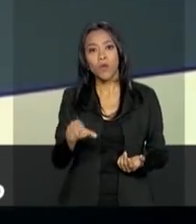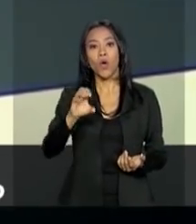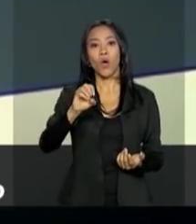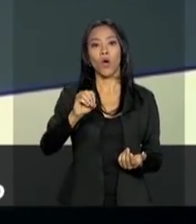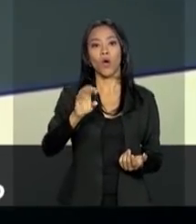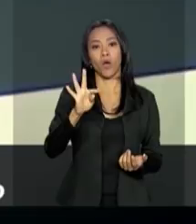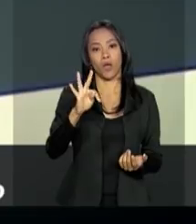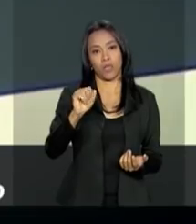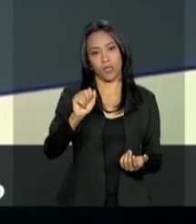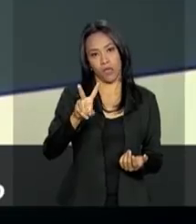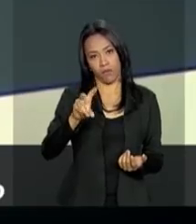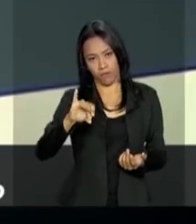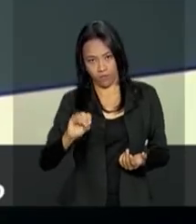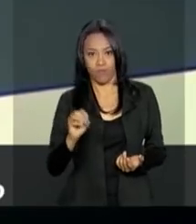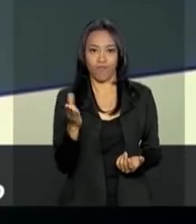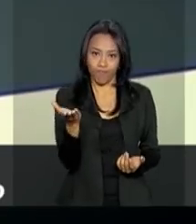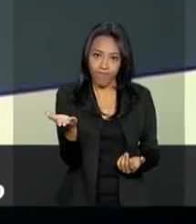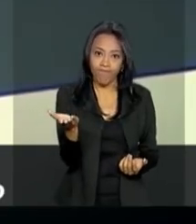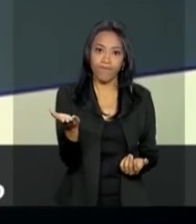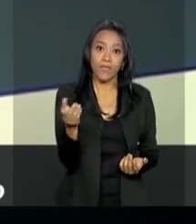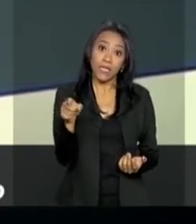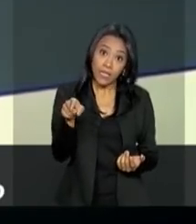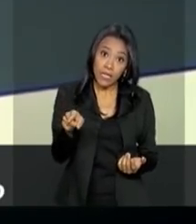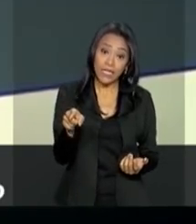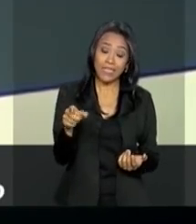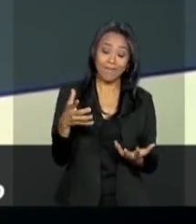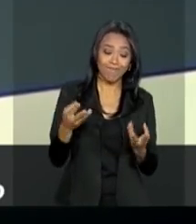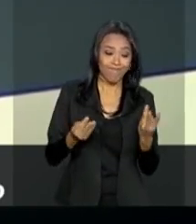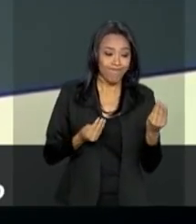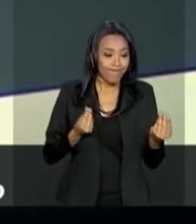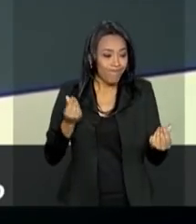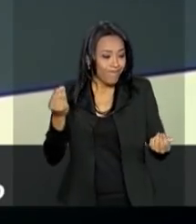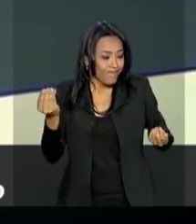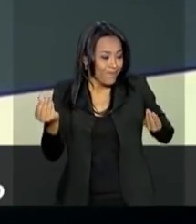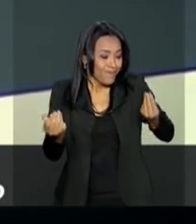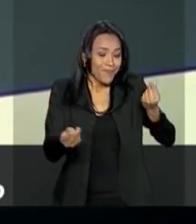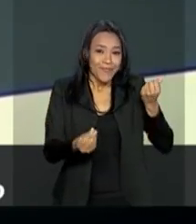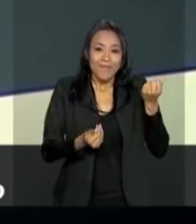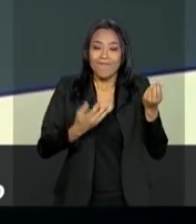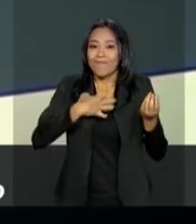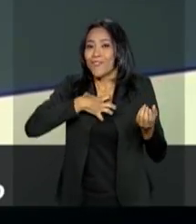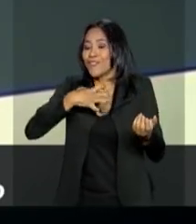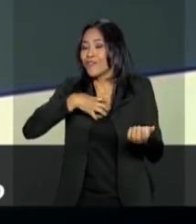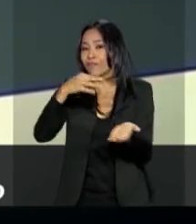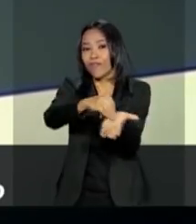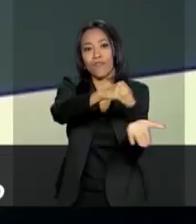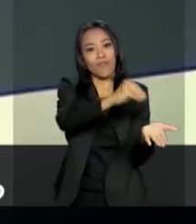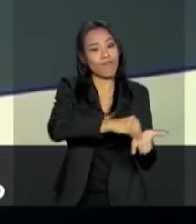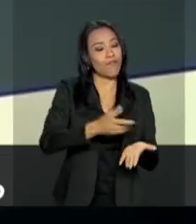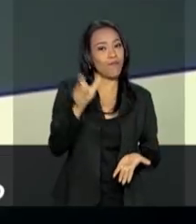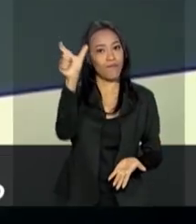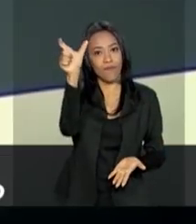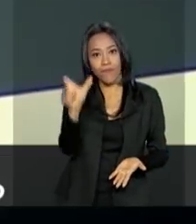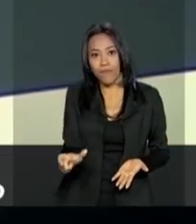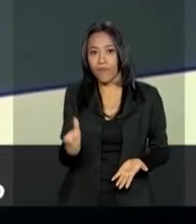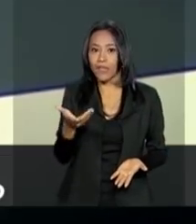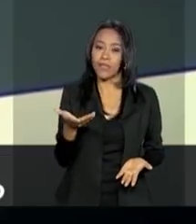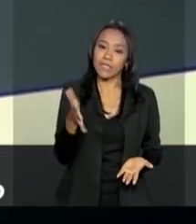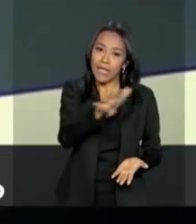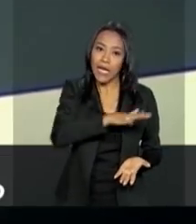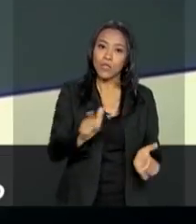deixa em dúvida novamente uma lacuna extraordinária no jornalismo